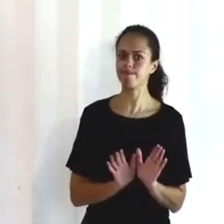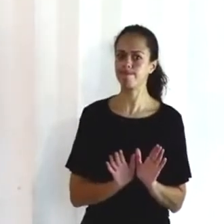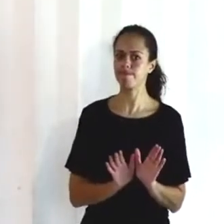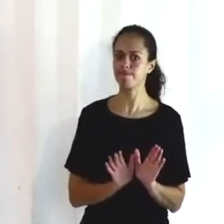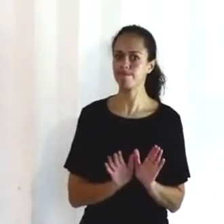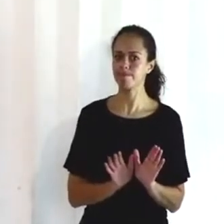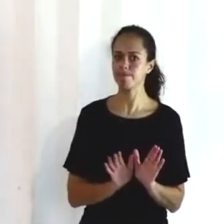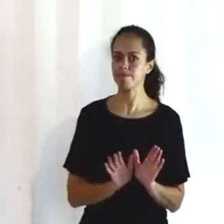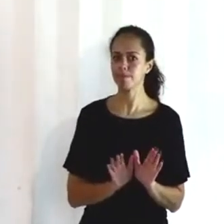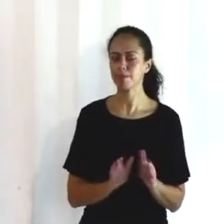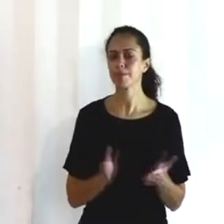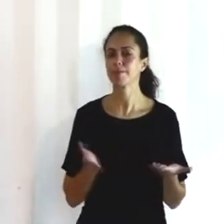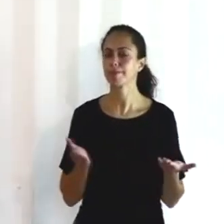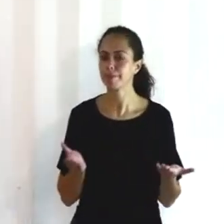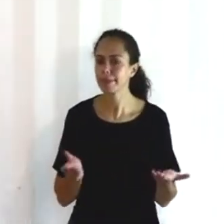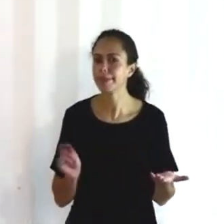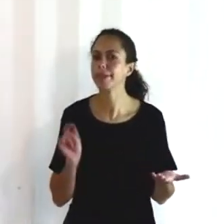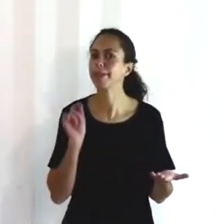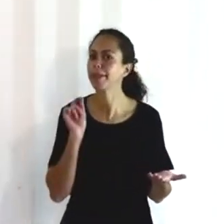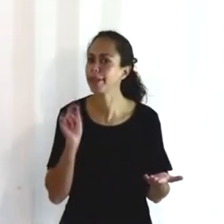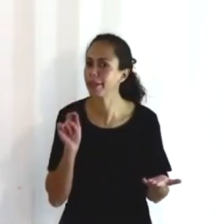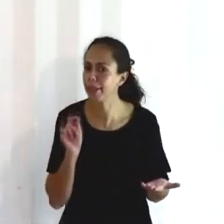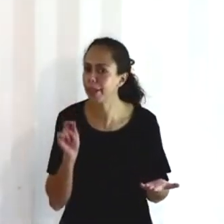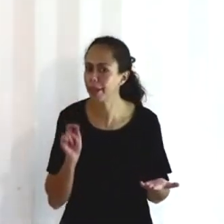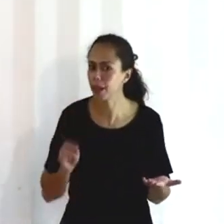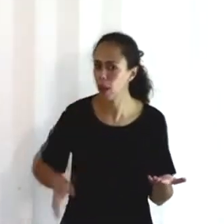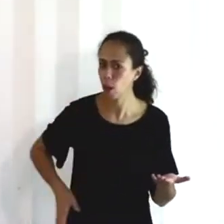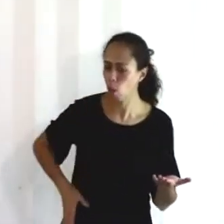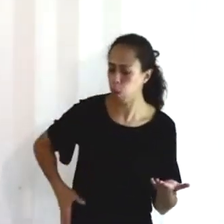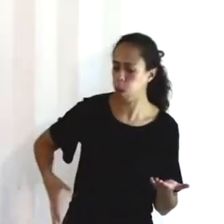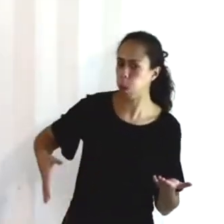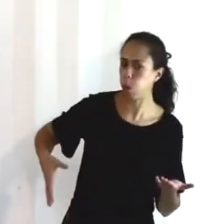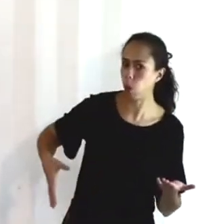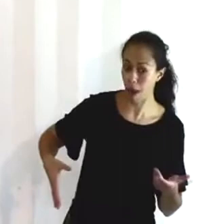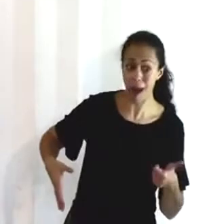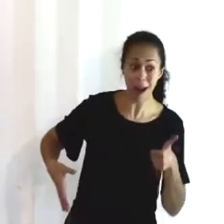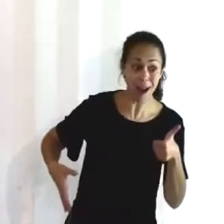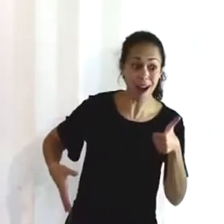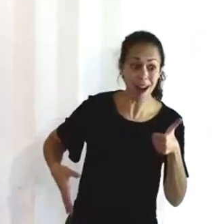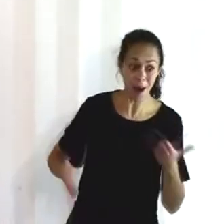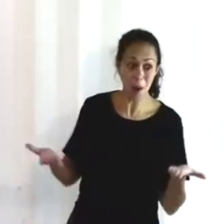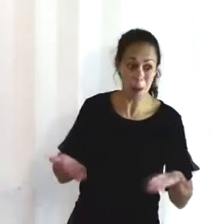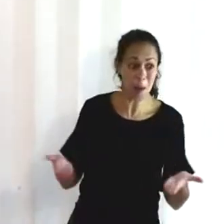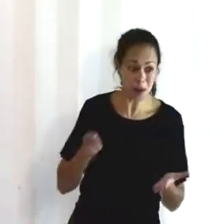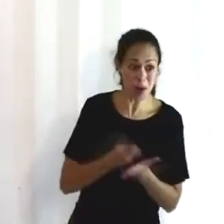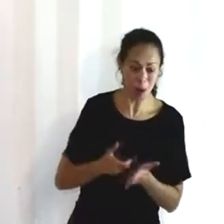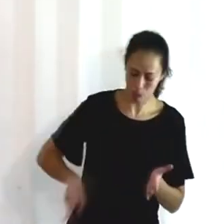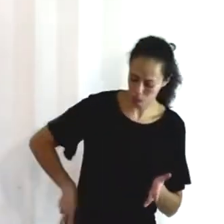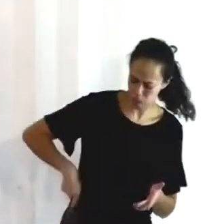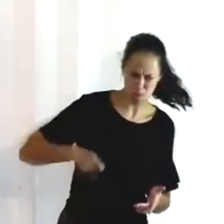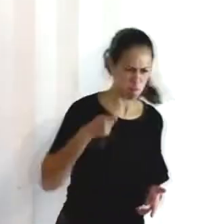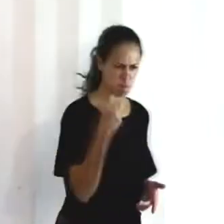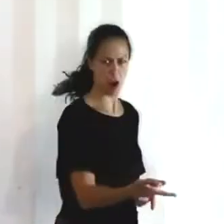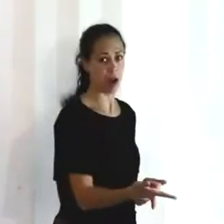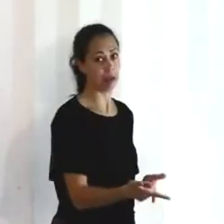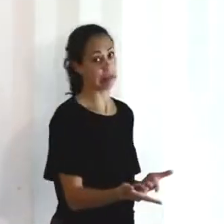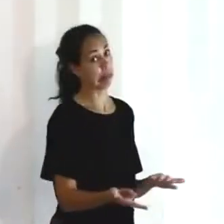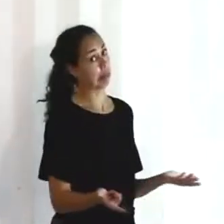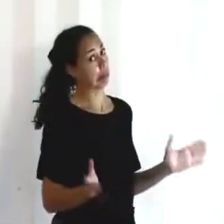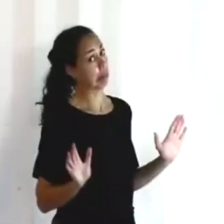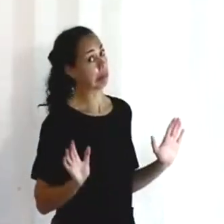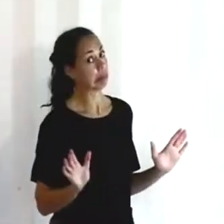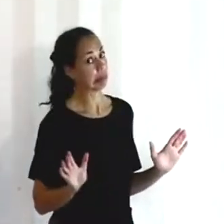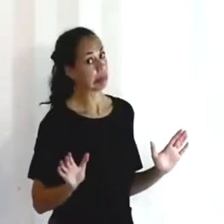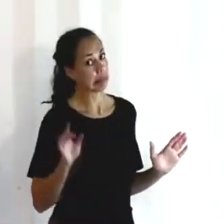para todas as contas que se deve, principalmente quando elas são muito altas? O texto parece mostrar que havia